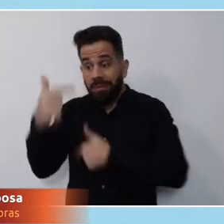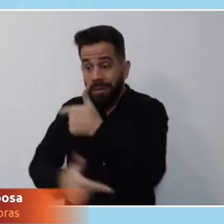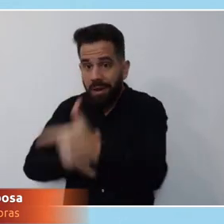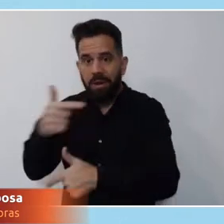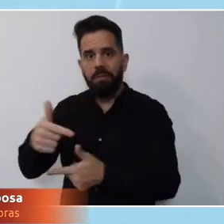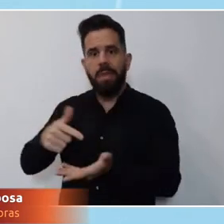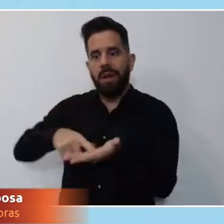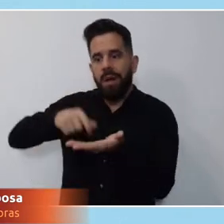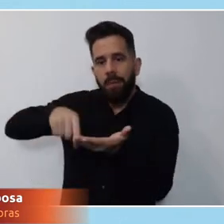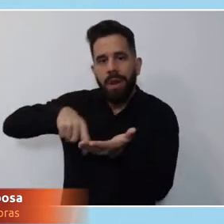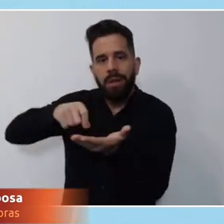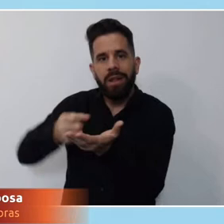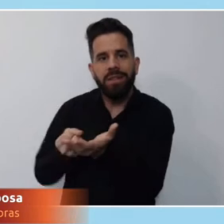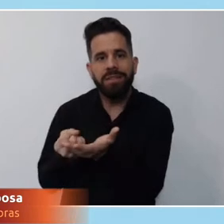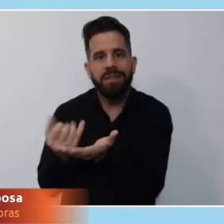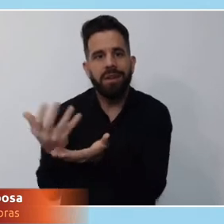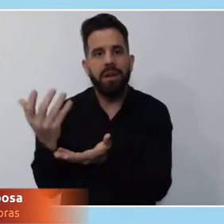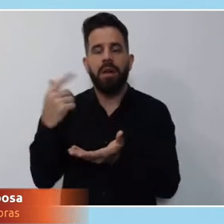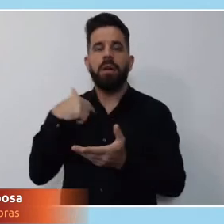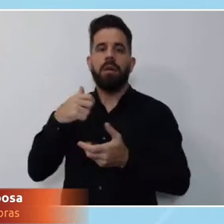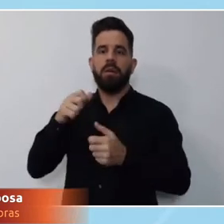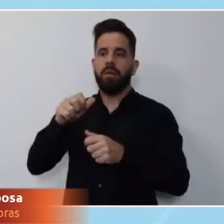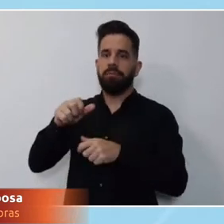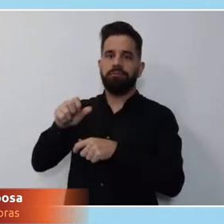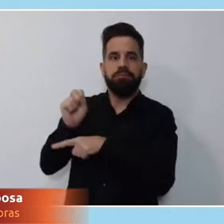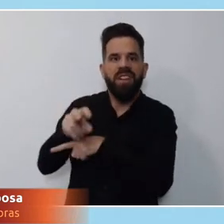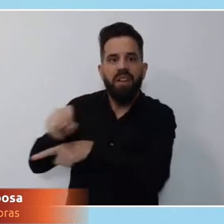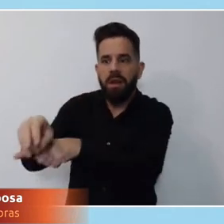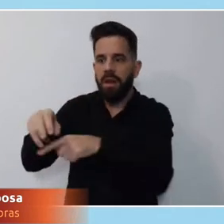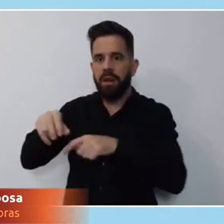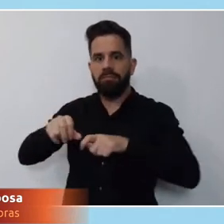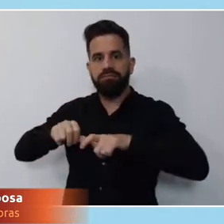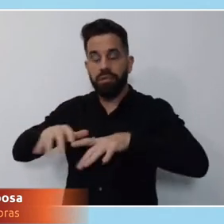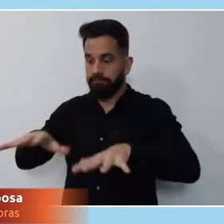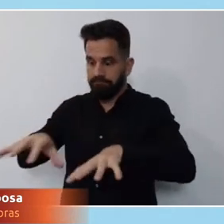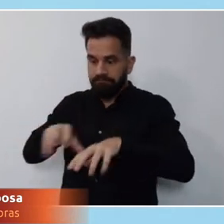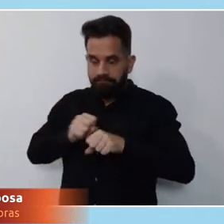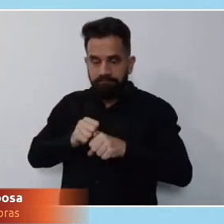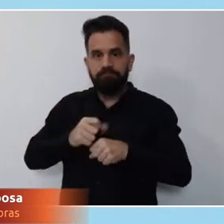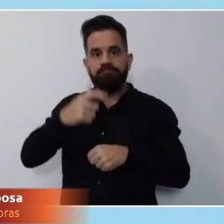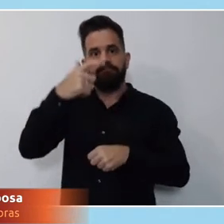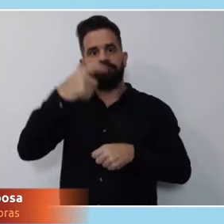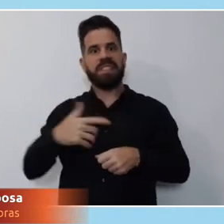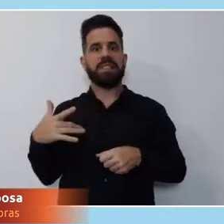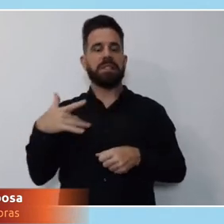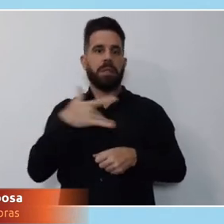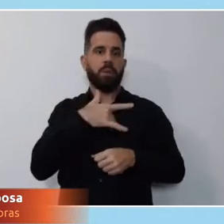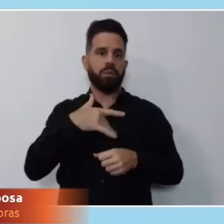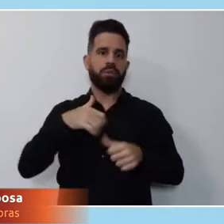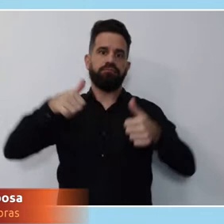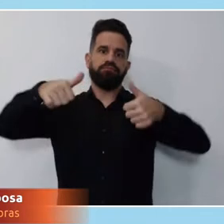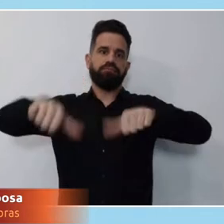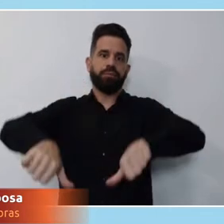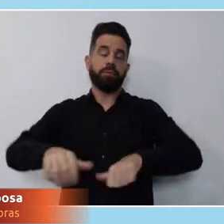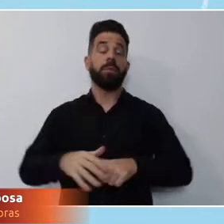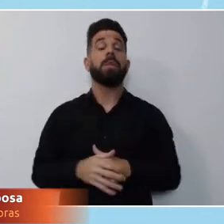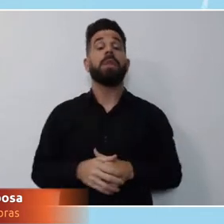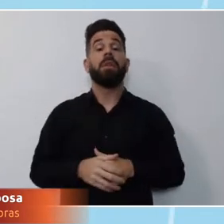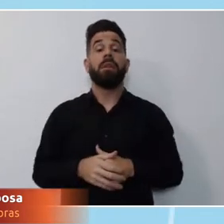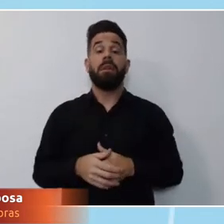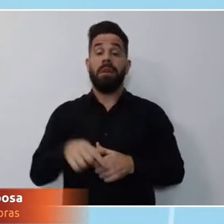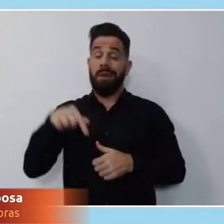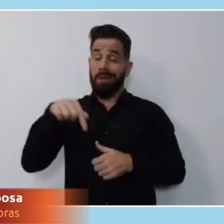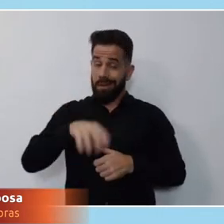produtos. Bom, essa situação pode ficar ainda pior aqui no Brasil, né, ainda mais preocupante, já que, como eu falei no início do programa, a Câmara